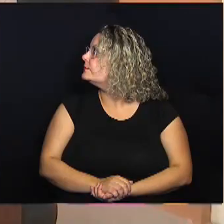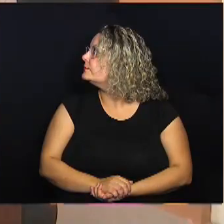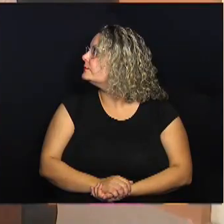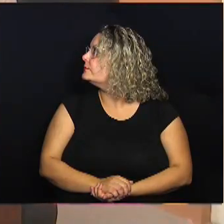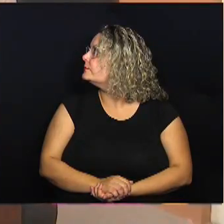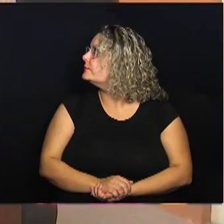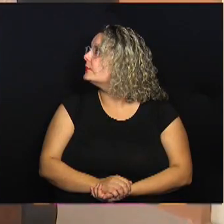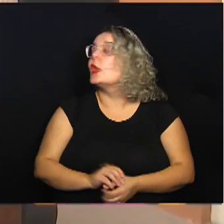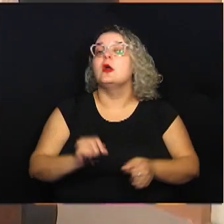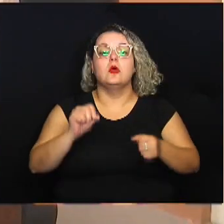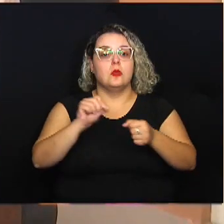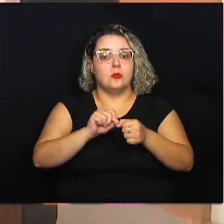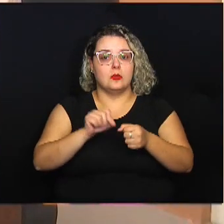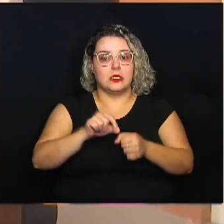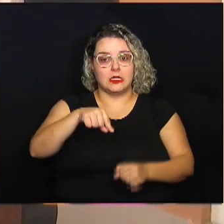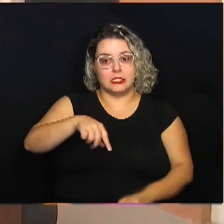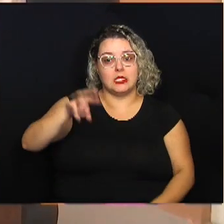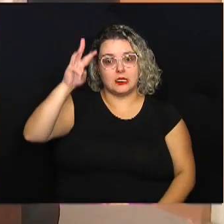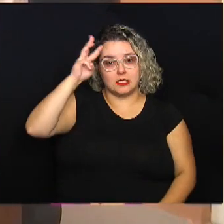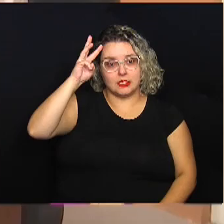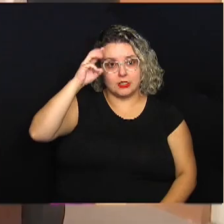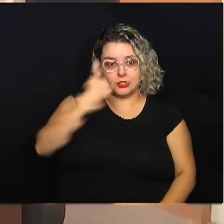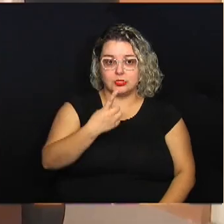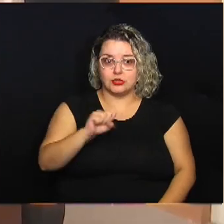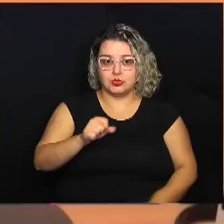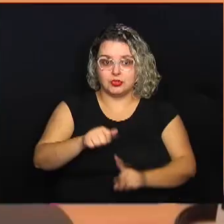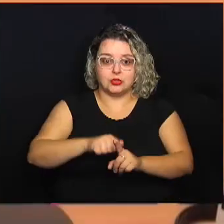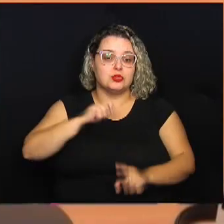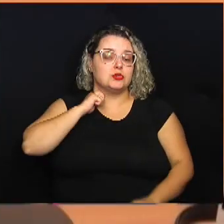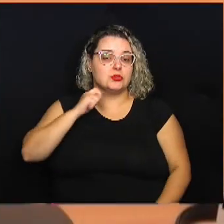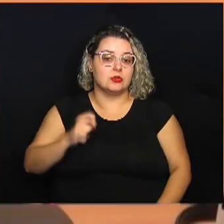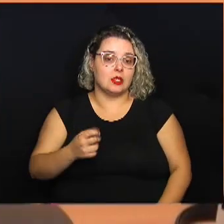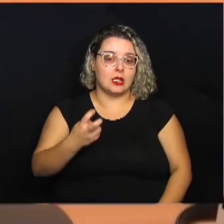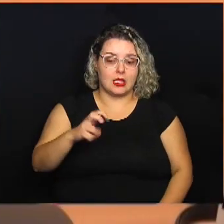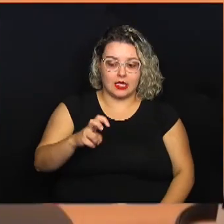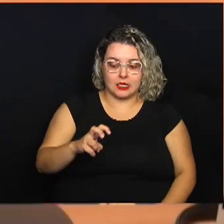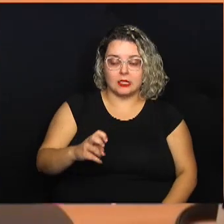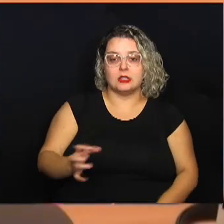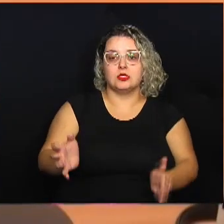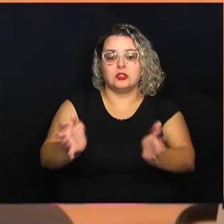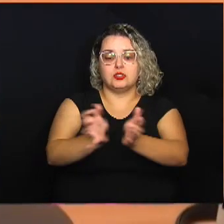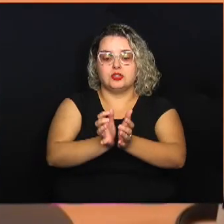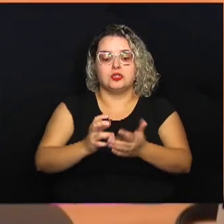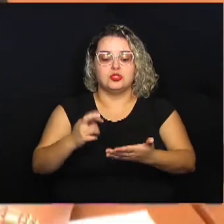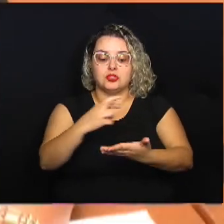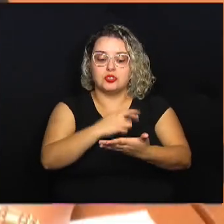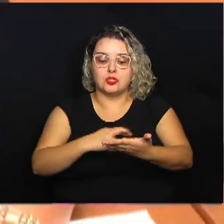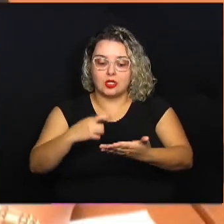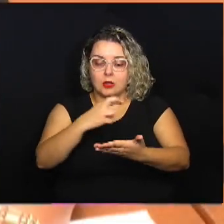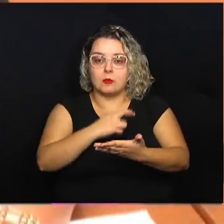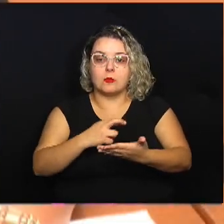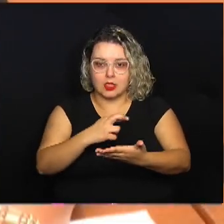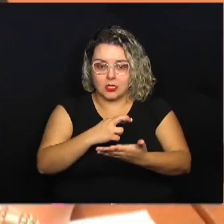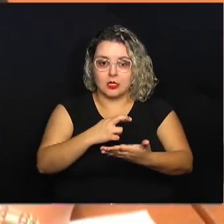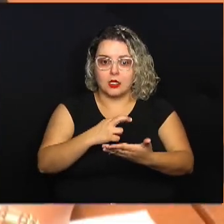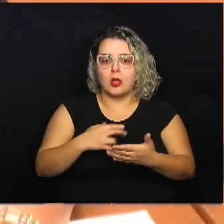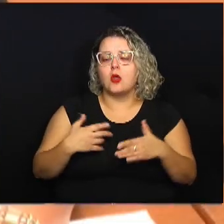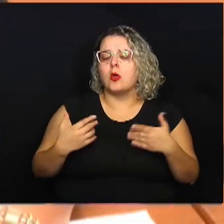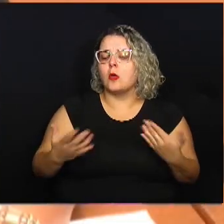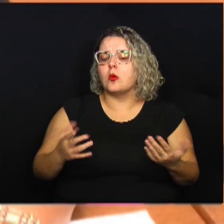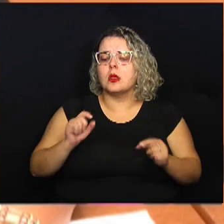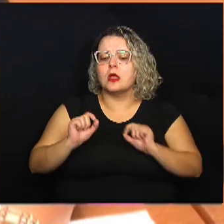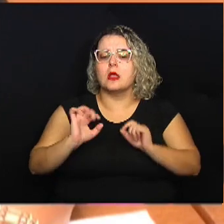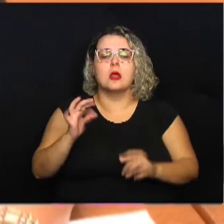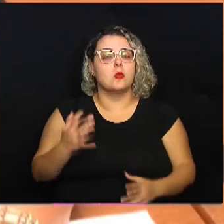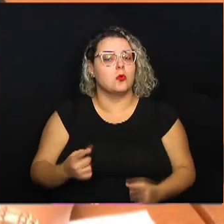Foi realizada nesta terça-feira, 18 de abril, a 5ª reunião da Comissão Parlamentar de Inquérito para investigar ações